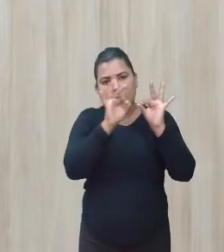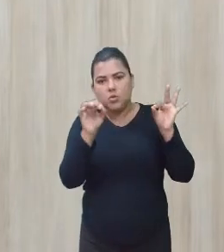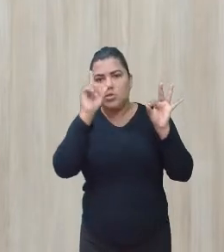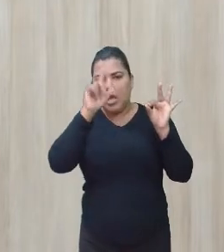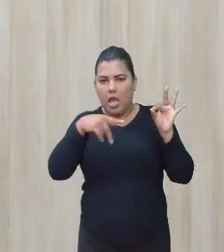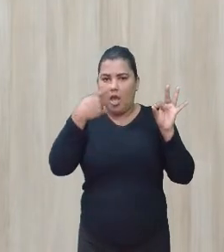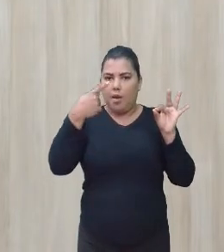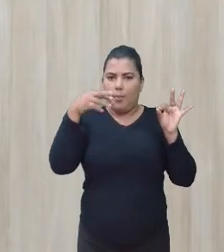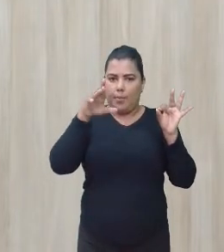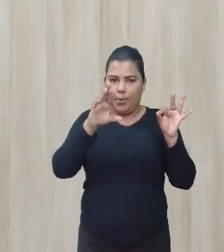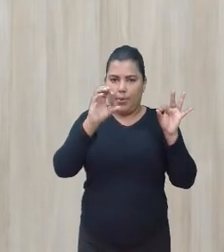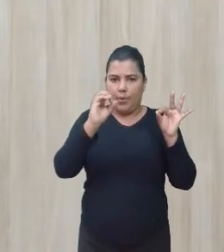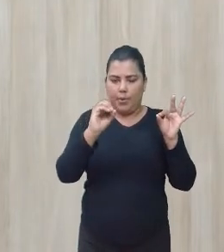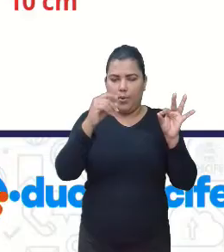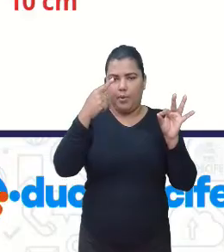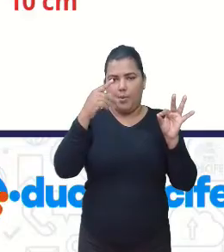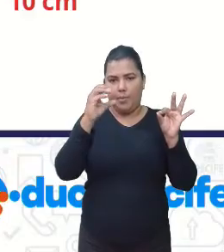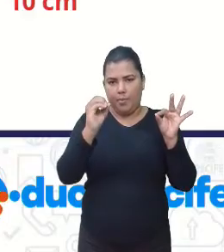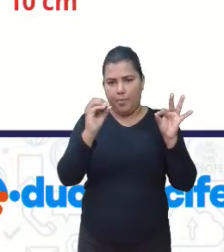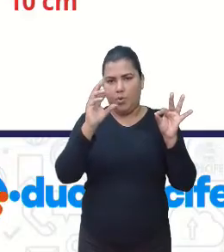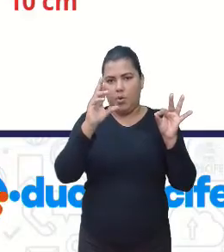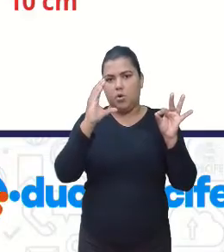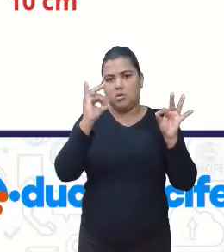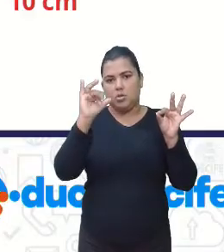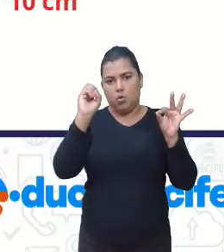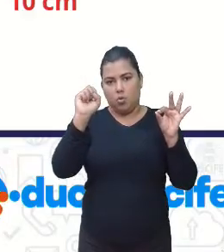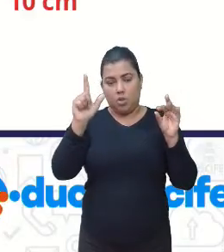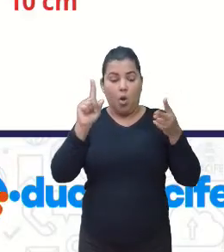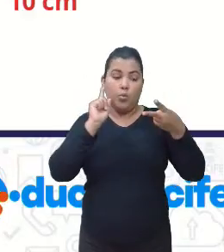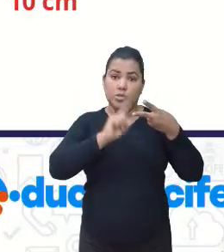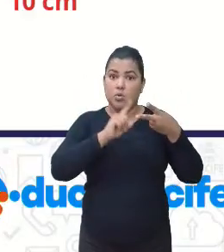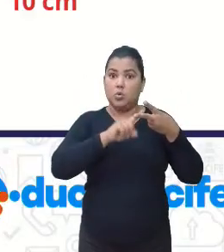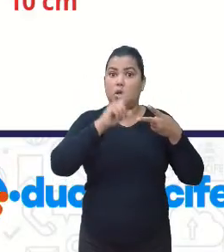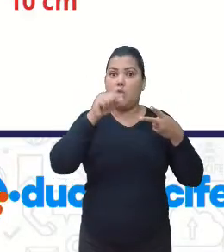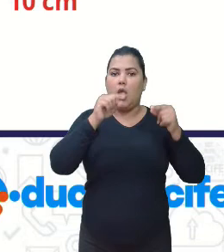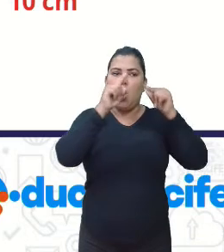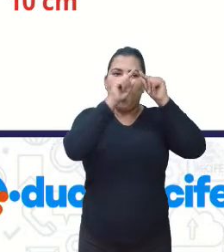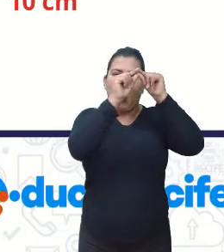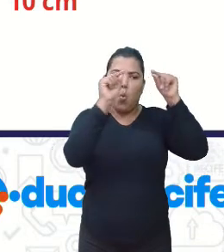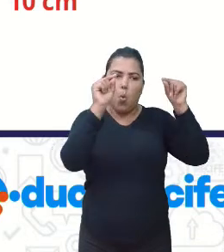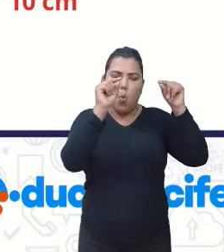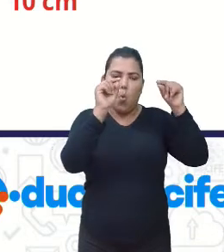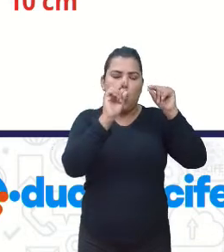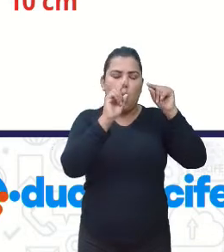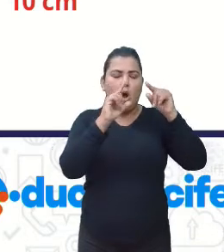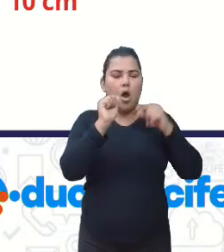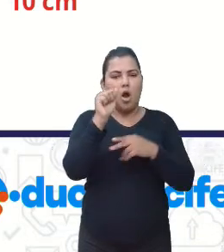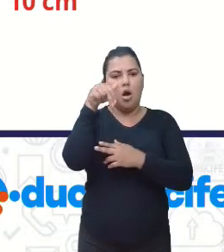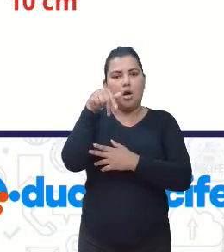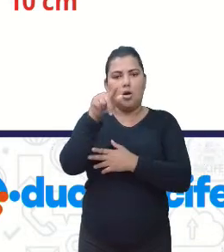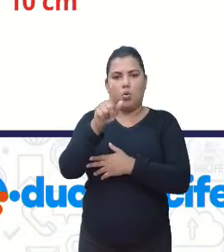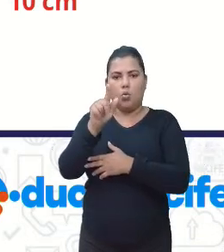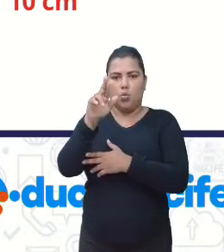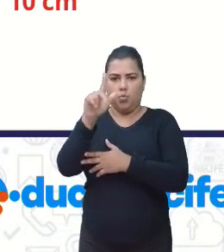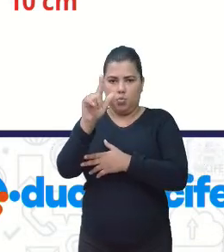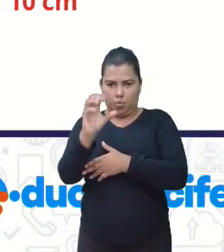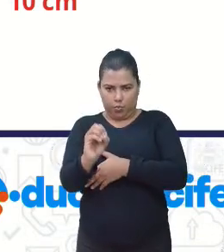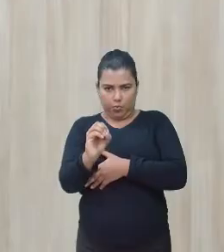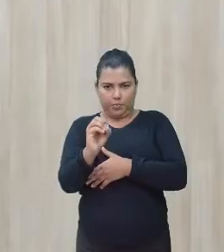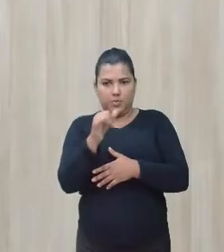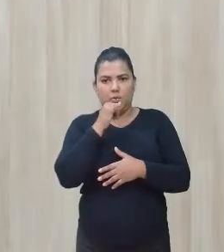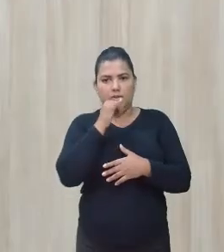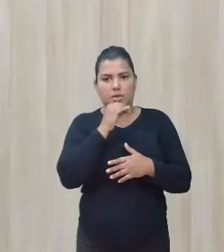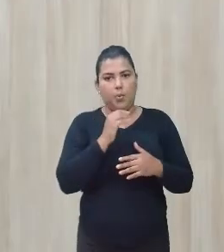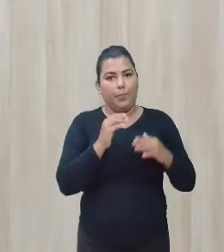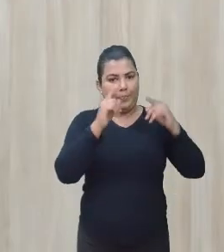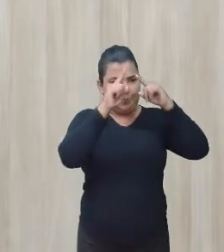Nesse caso aqui, eu peguei essas duas figuras geométricas e observe que elas têm as mesmas medidas dos lados, 10